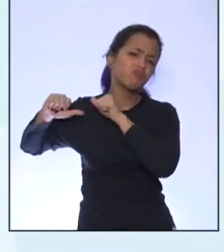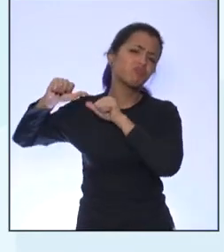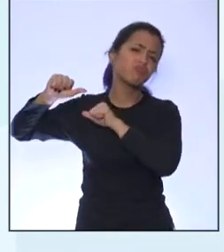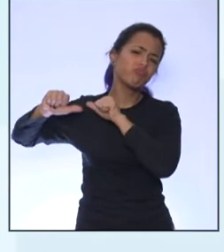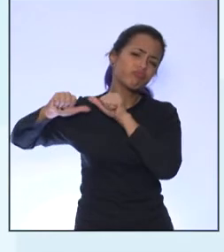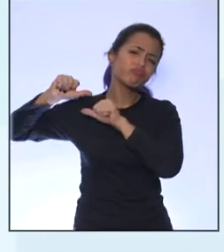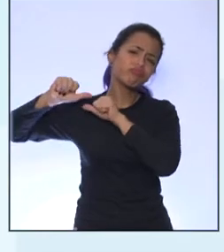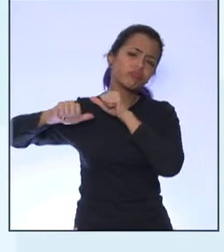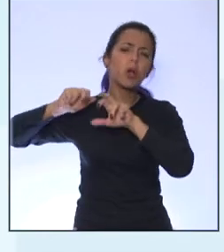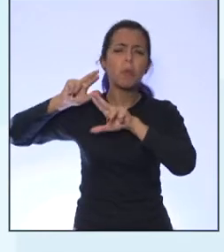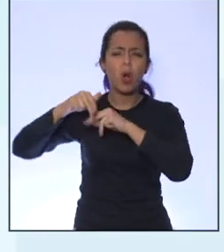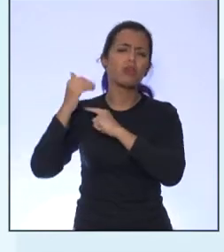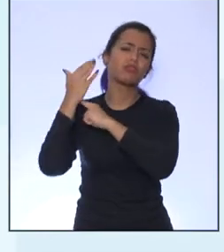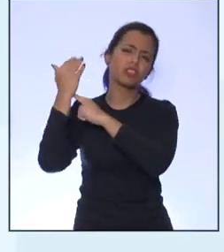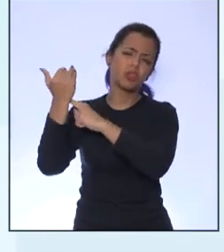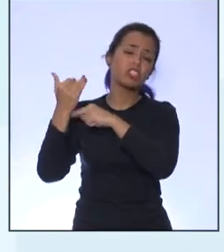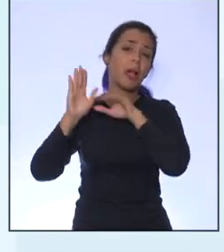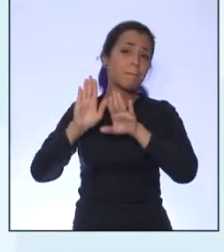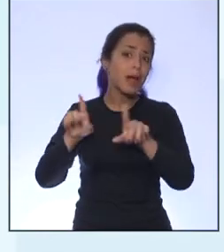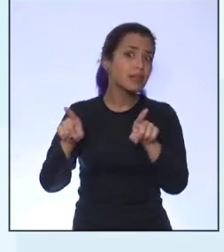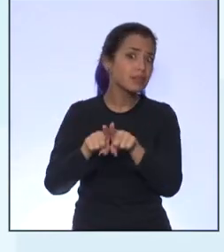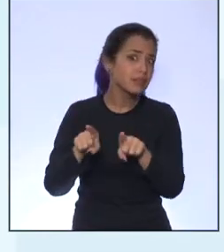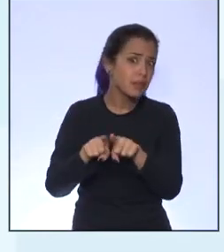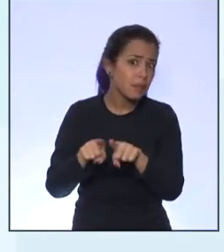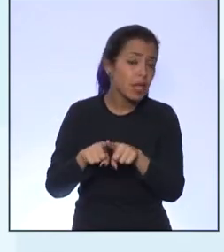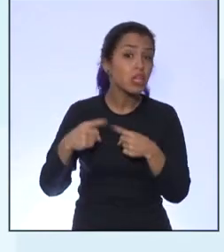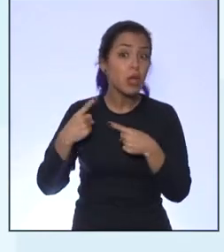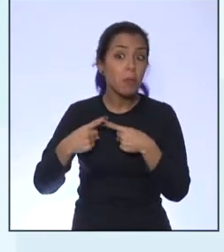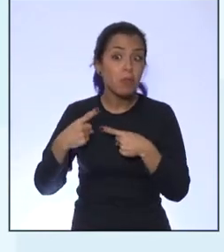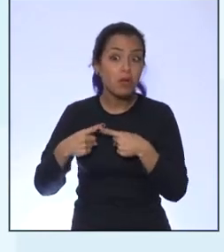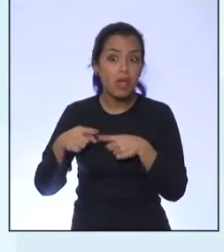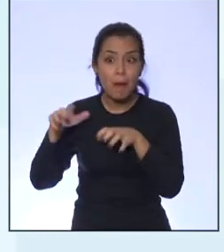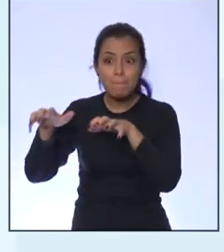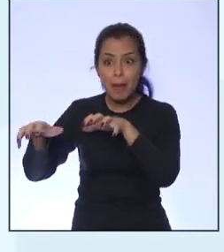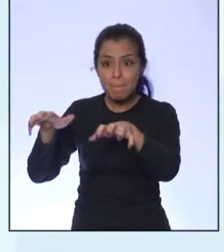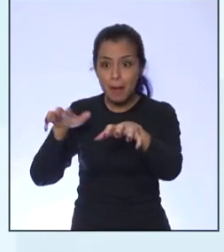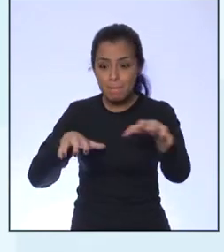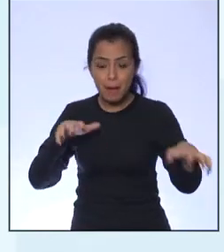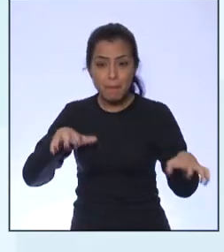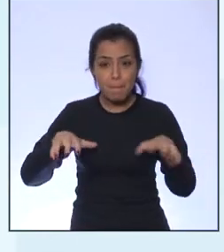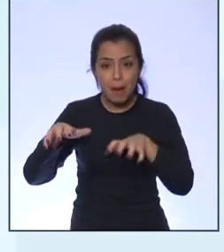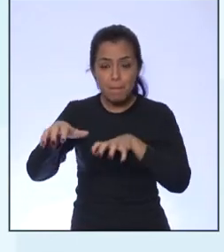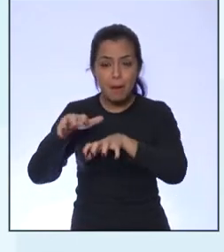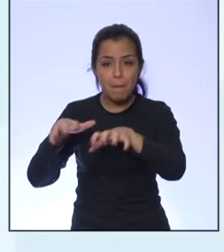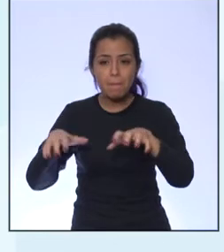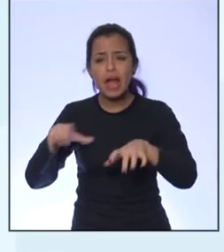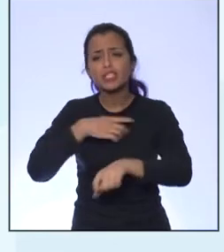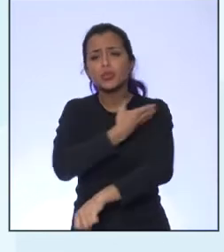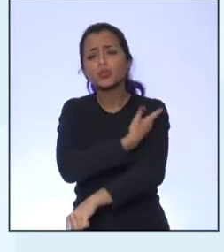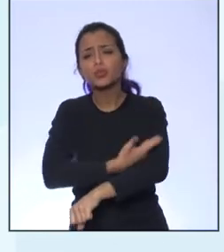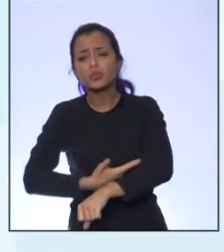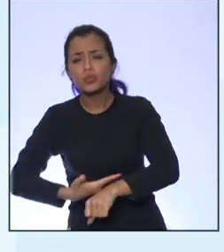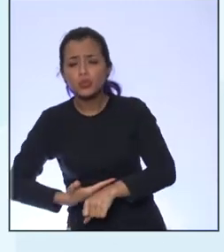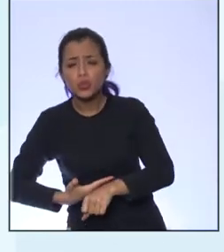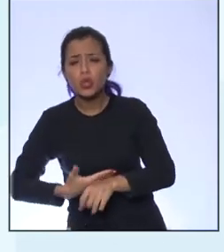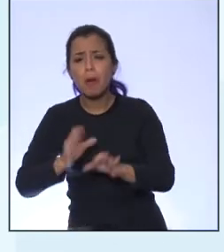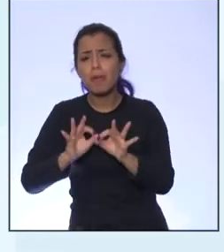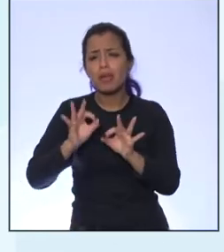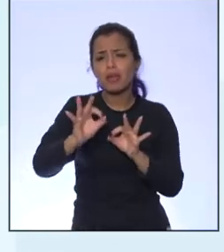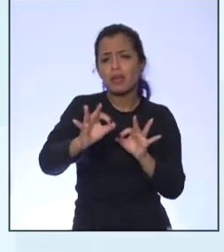pela tecnologia, mas também porque as cidades cresciam, né, os deslocamentos já não eram os mesmos em termos